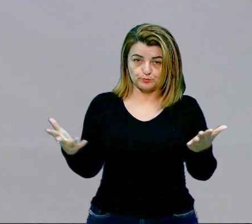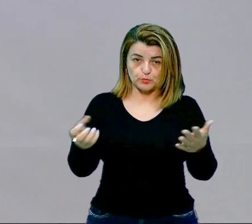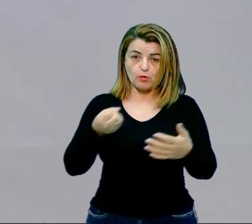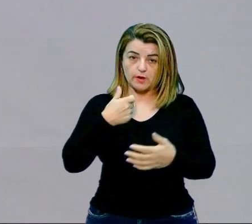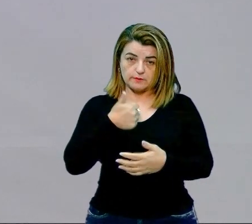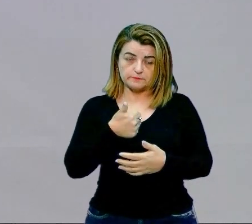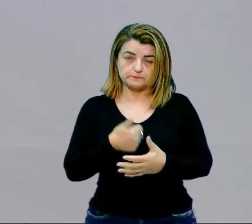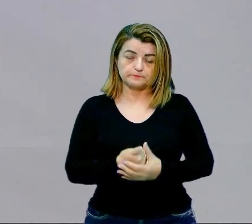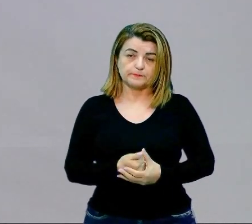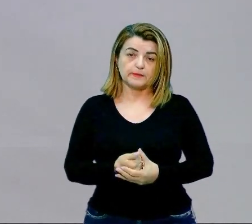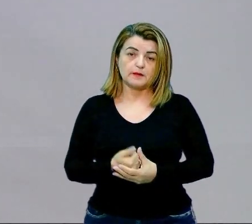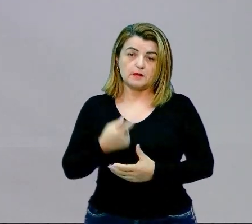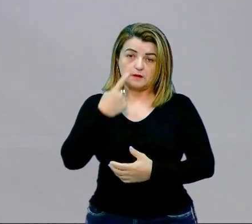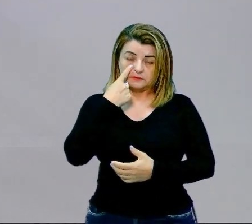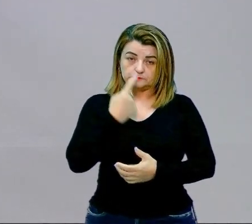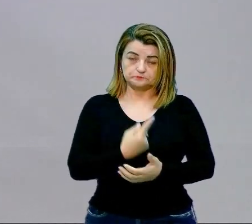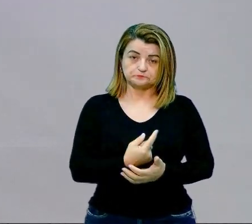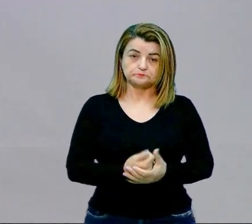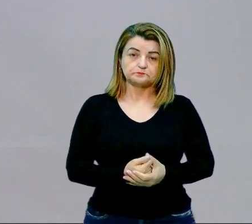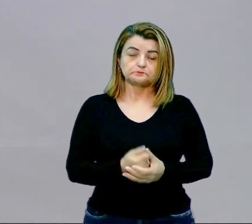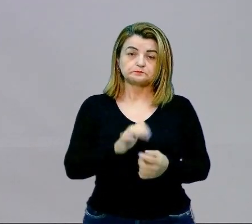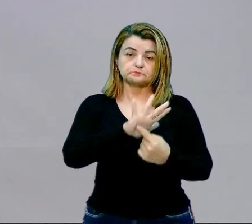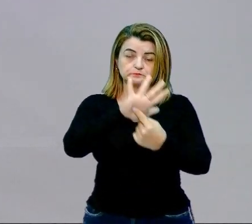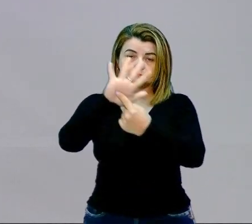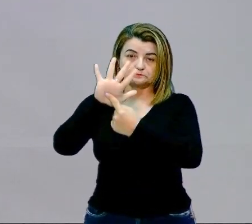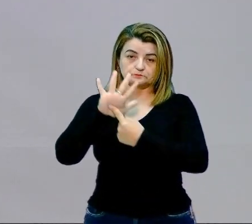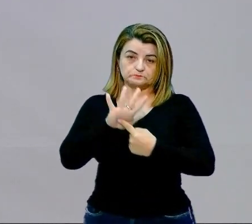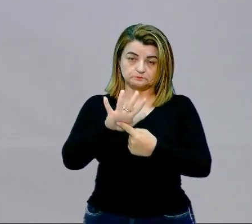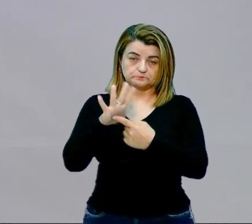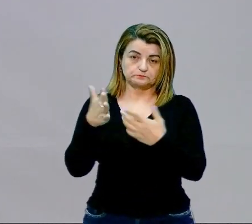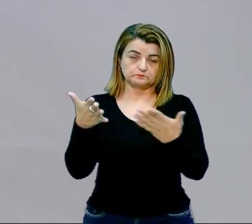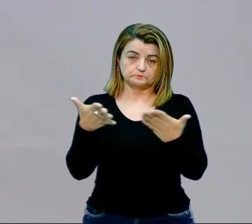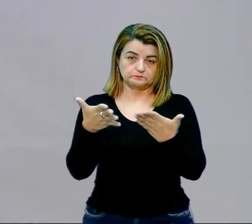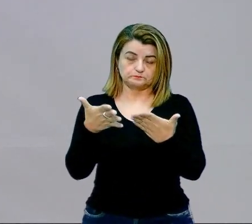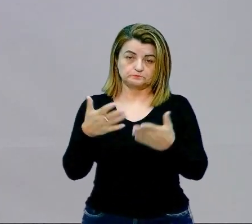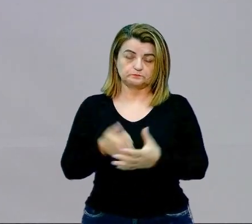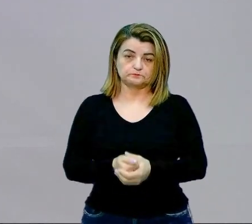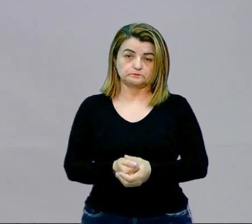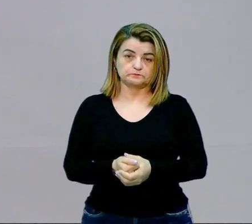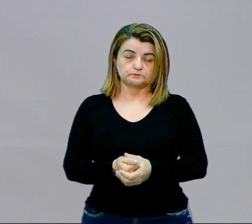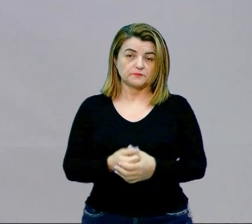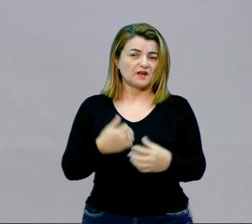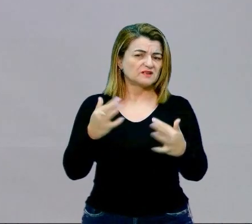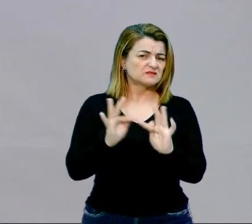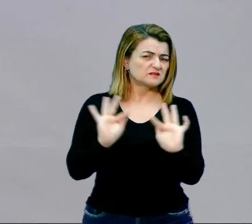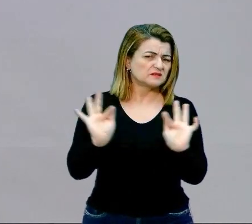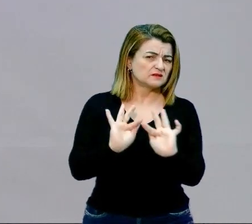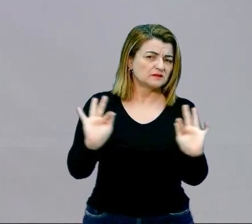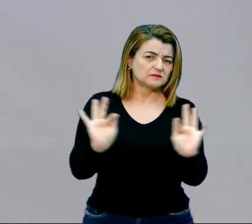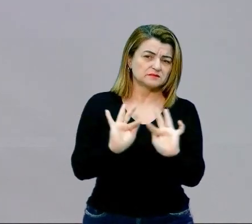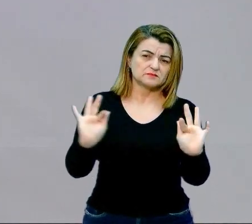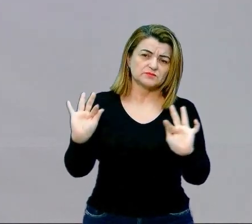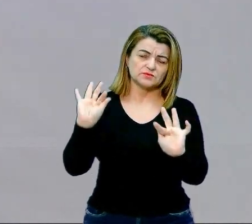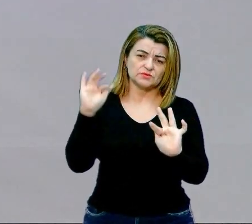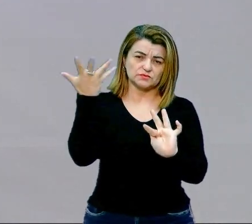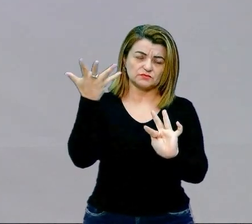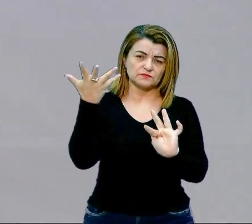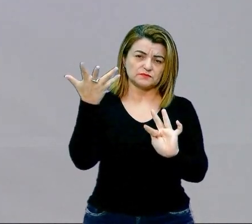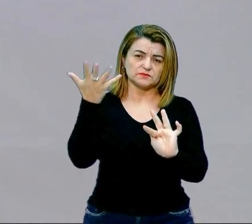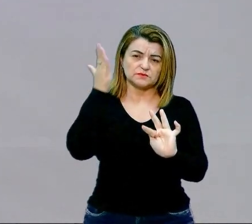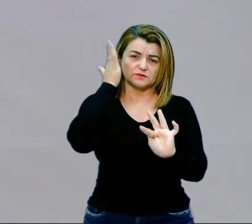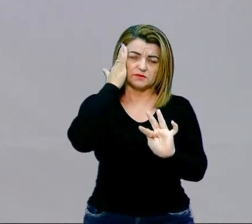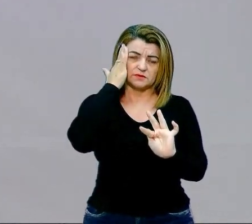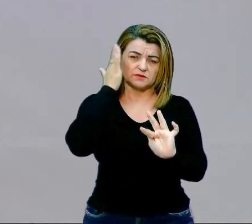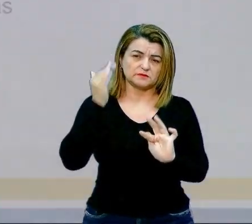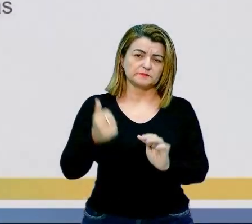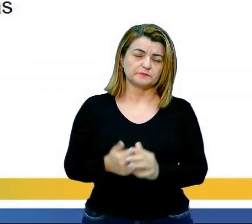Tudo bem? Então vamos mostrar para vocês, eu vou mostrar agora, como a questão ela é simples de ser resolvida, de ser